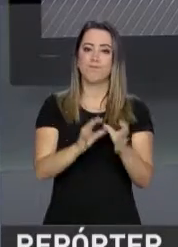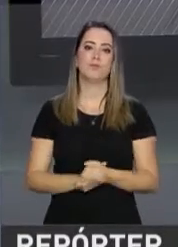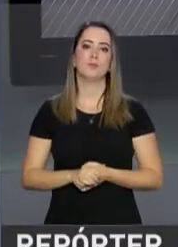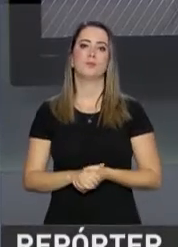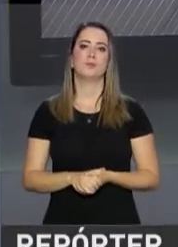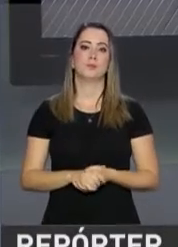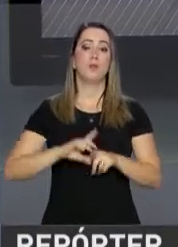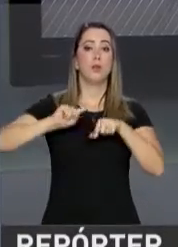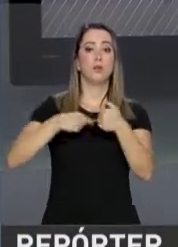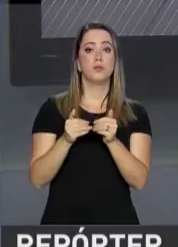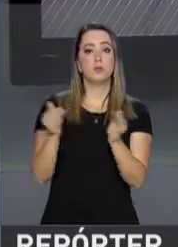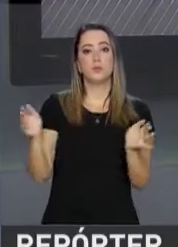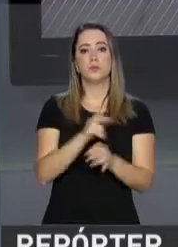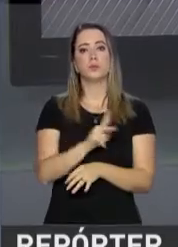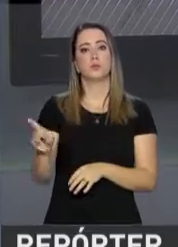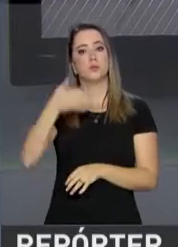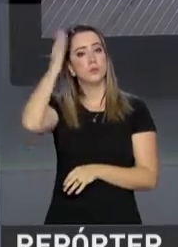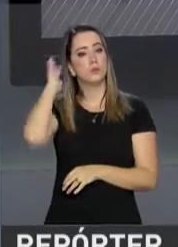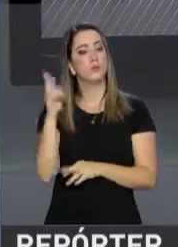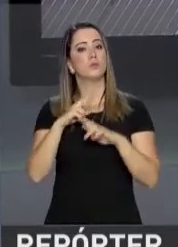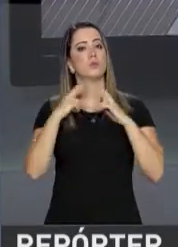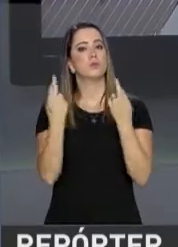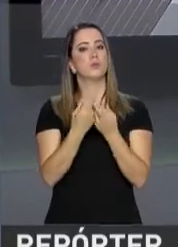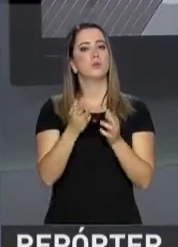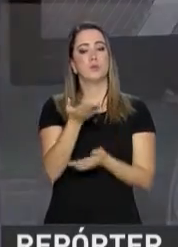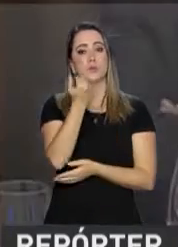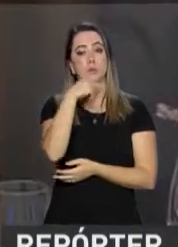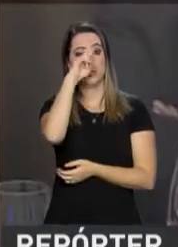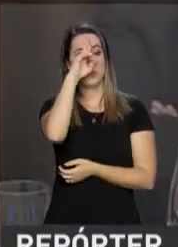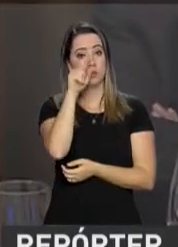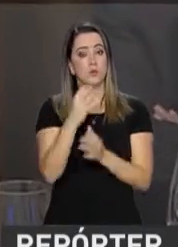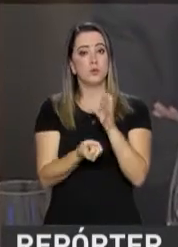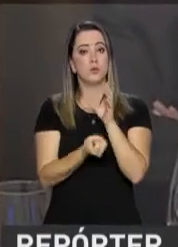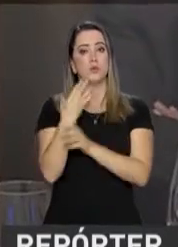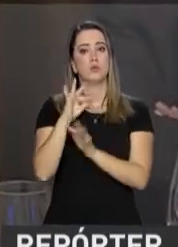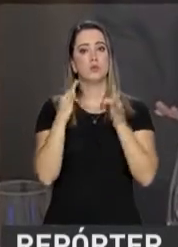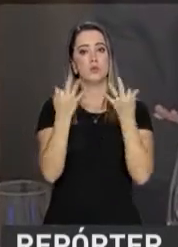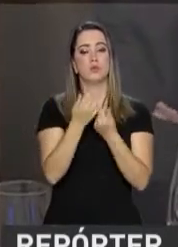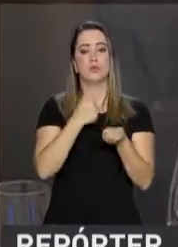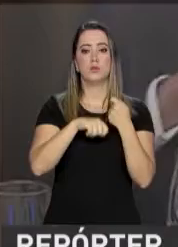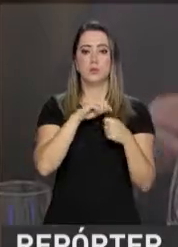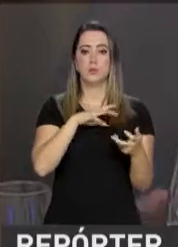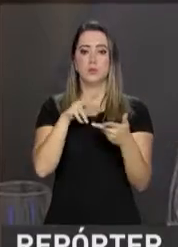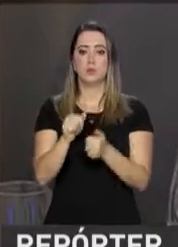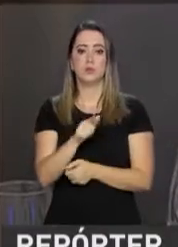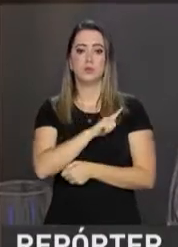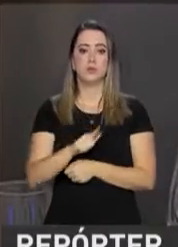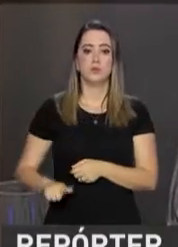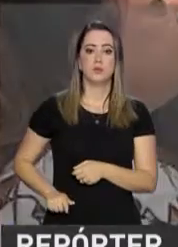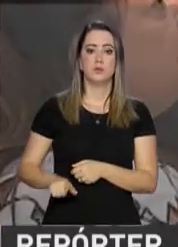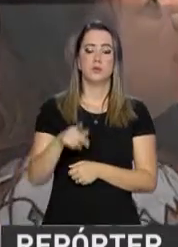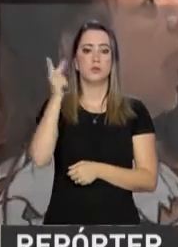depois da abertura o presidente michel temer se reuniu em um almoço com o criador do fórum econômico o governador de são paulo